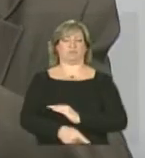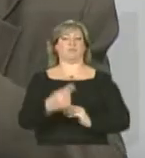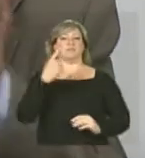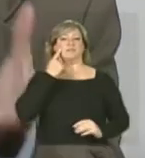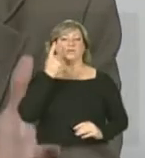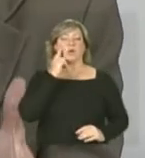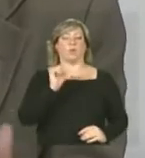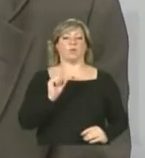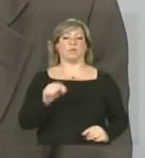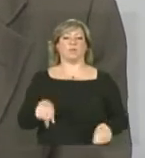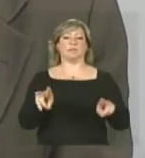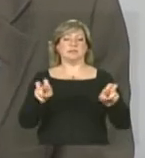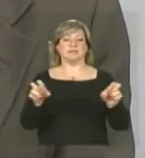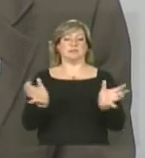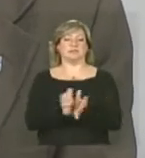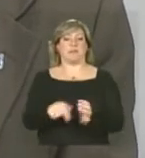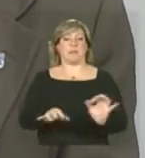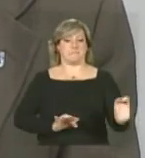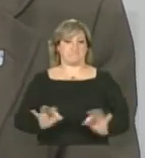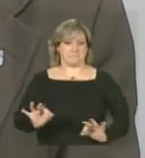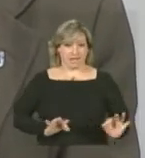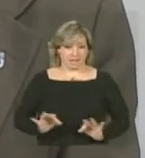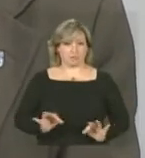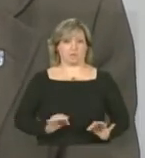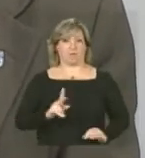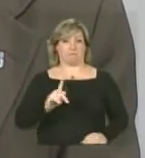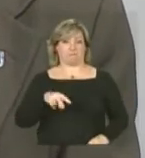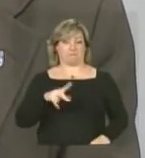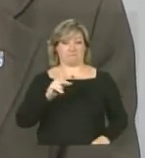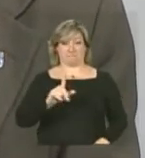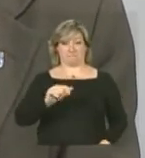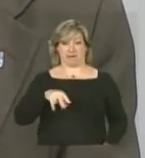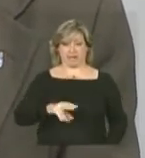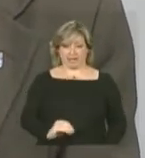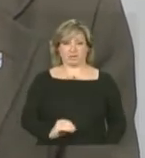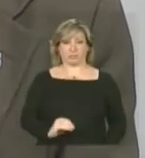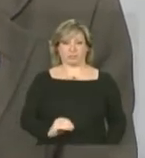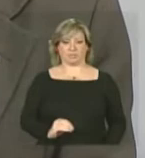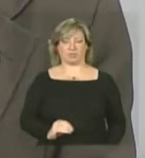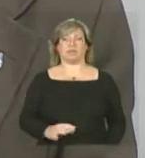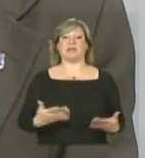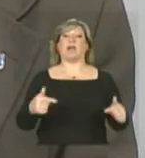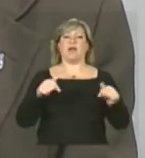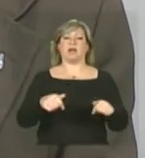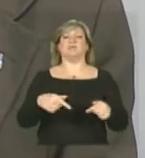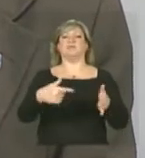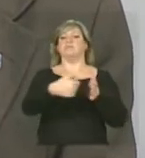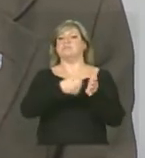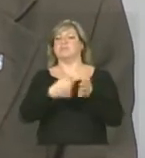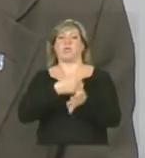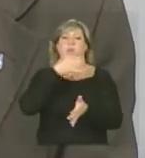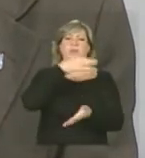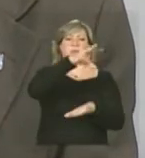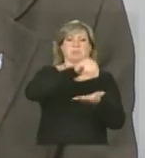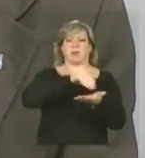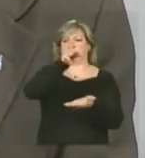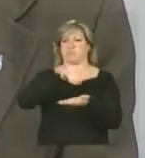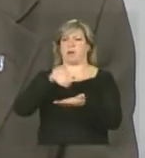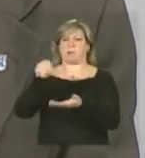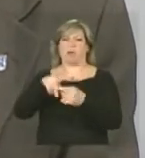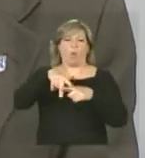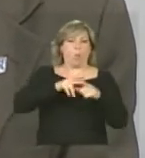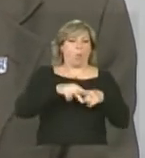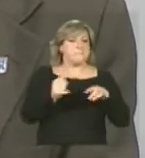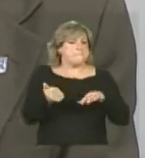no conteúdo do plano e aí poder fazer, obviamente, ali os questionamentos, as sugestões, os